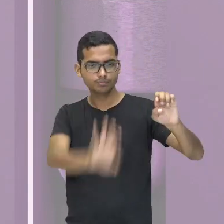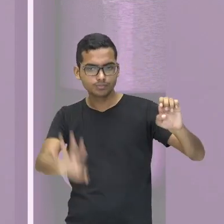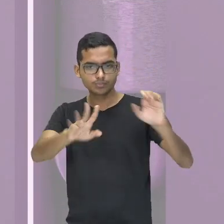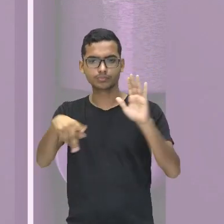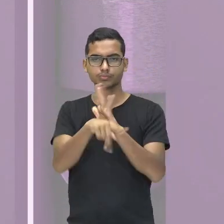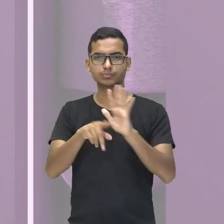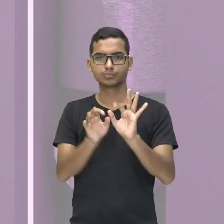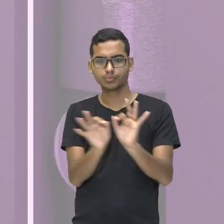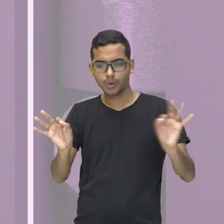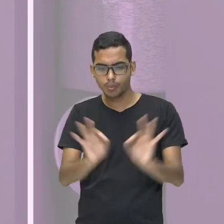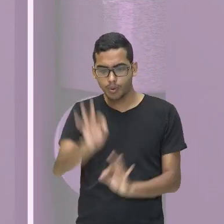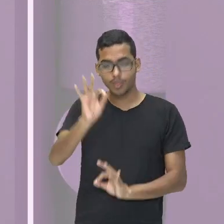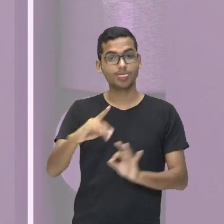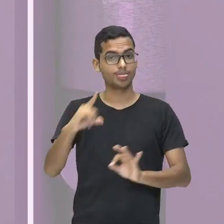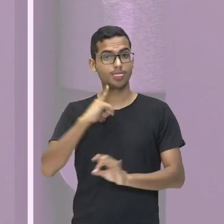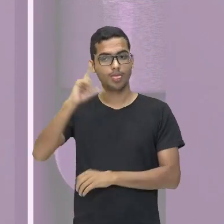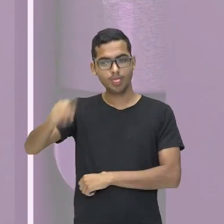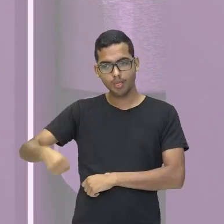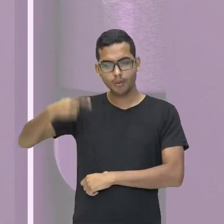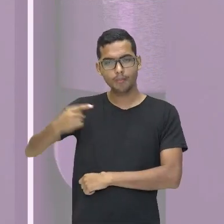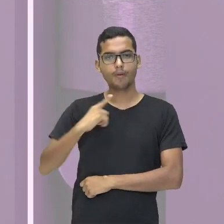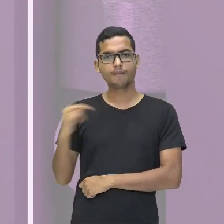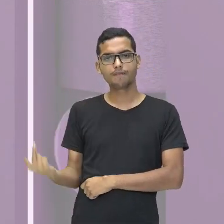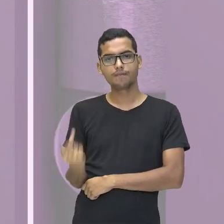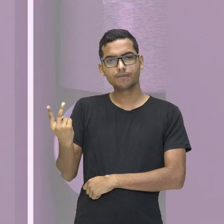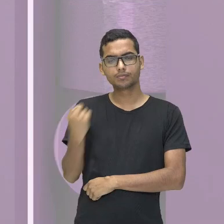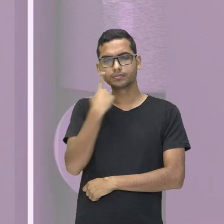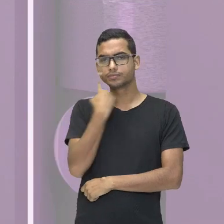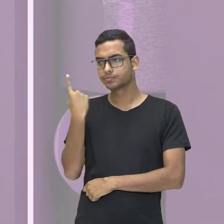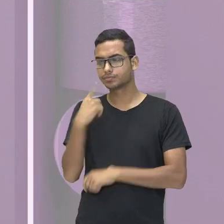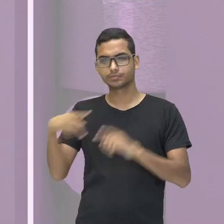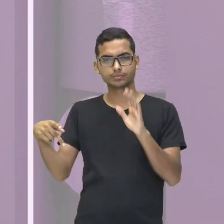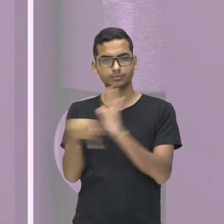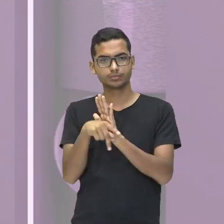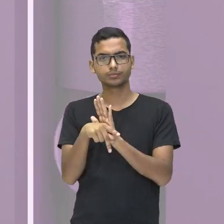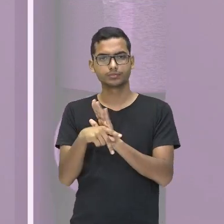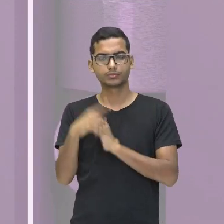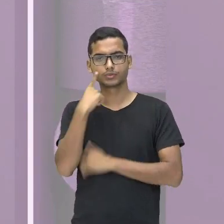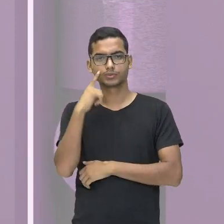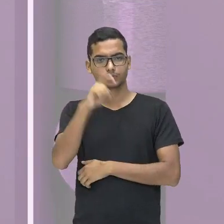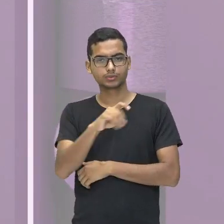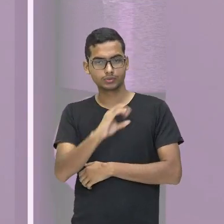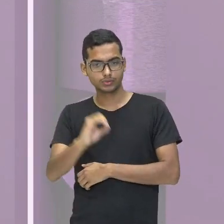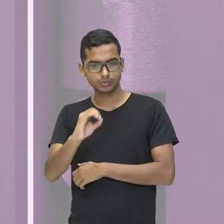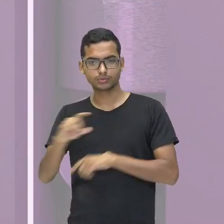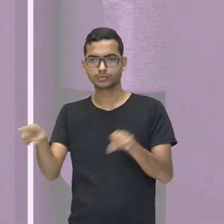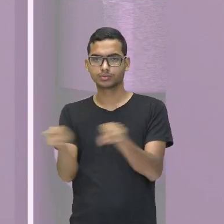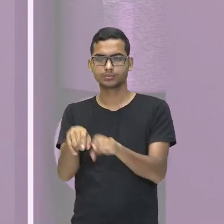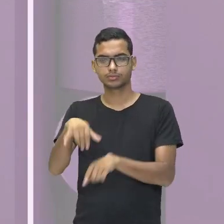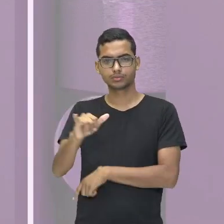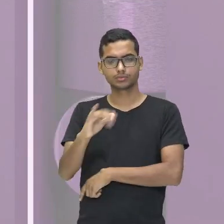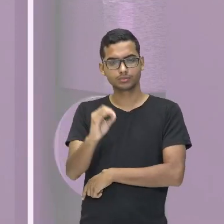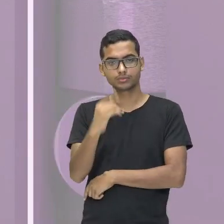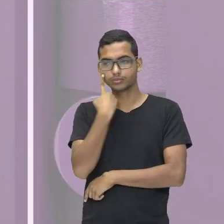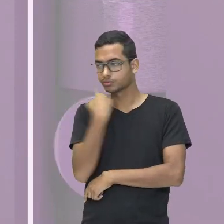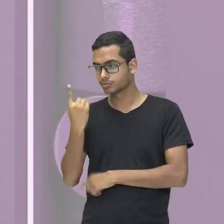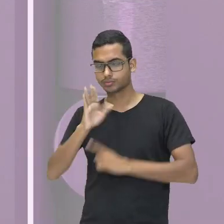né? Ainda tem os valores do ponto, que é o x0 e y0, que eu não coloquei, mas eles virão exatamente